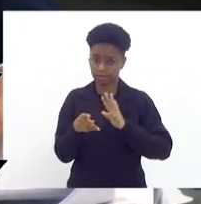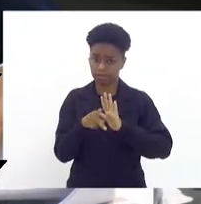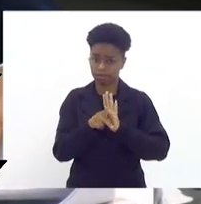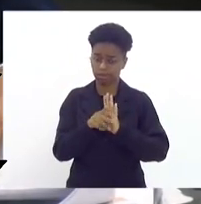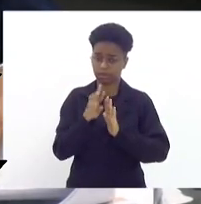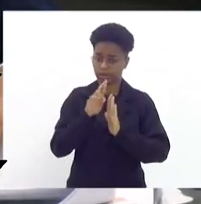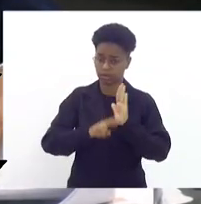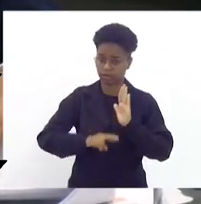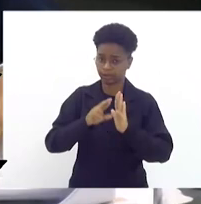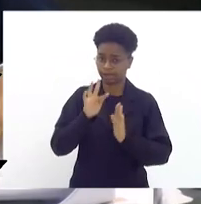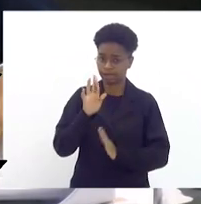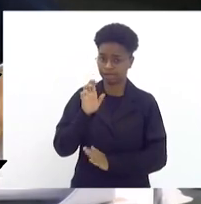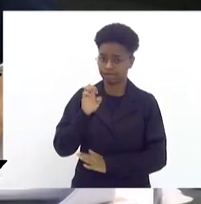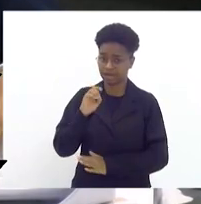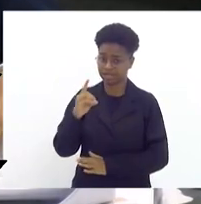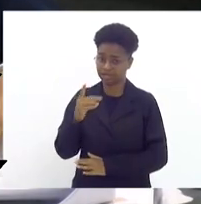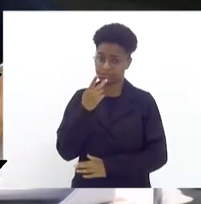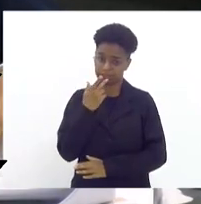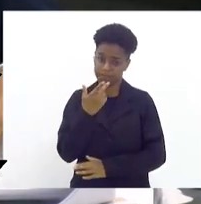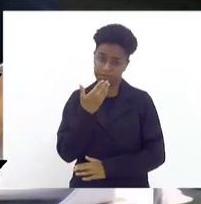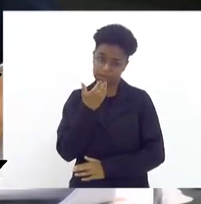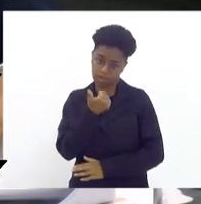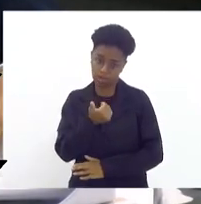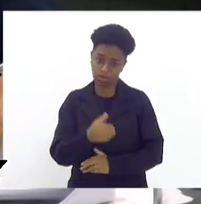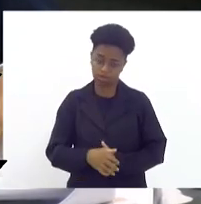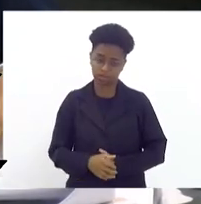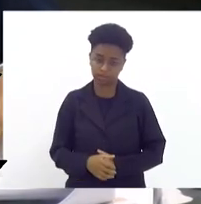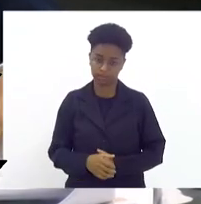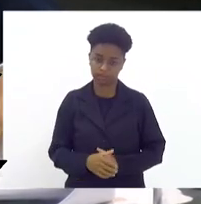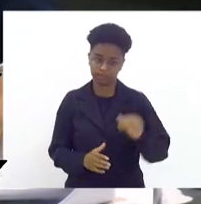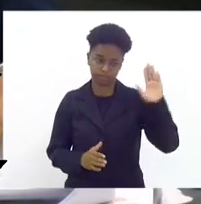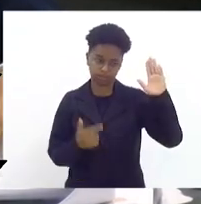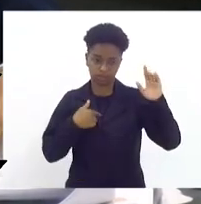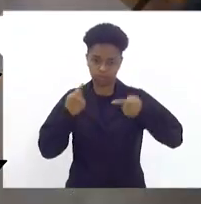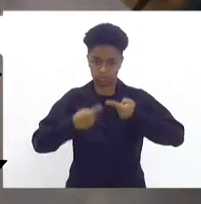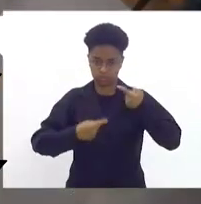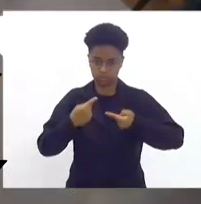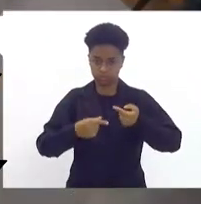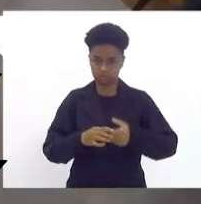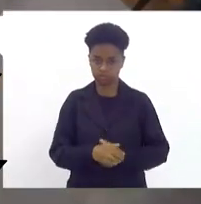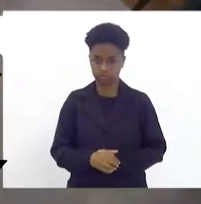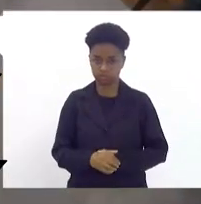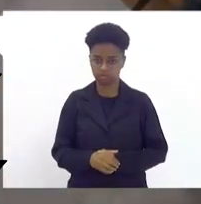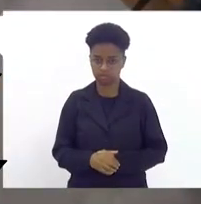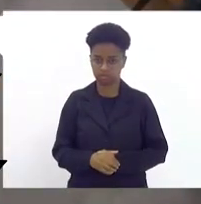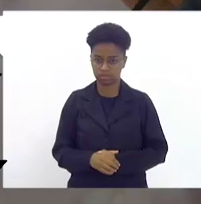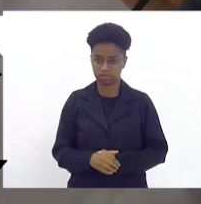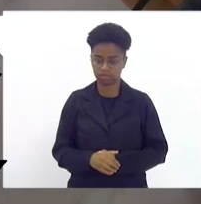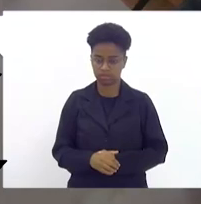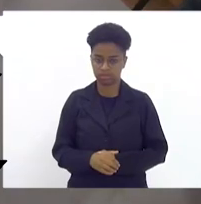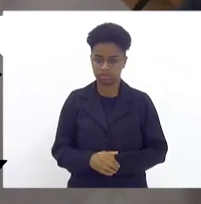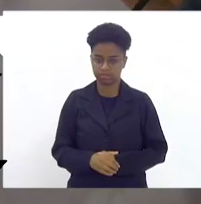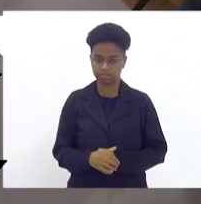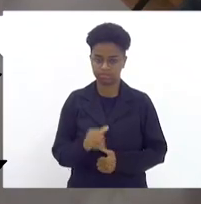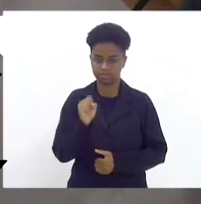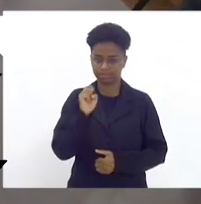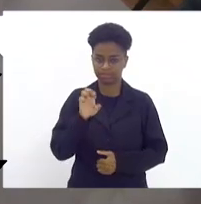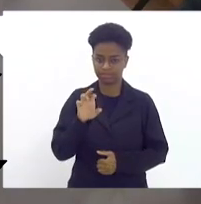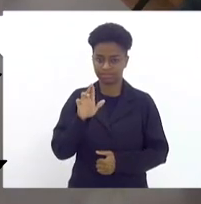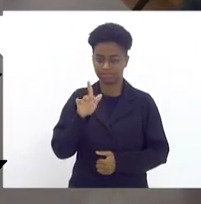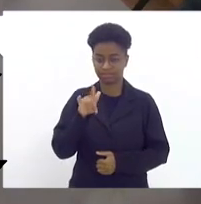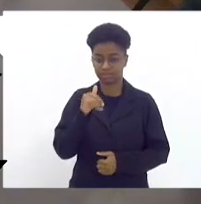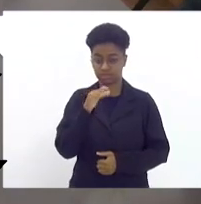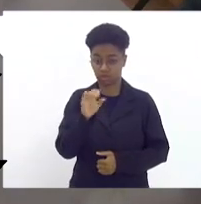Fred Pacheco, fica melhor. Perfeito. Para discutir, presidente. Para discutir, deputado Mink. Não, deputado doutor Serginho,